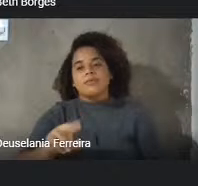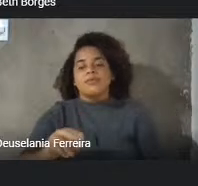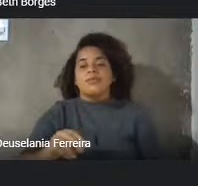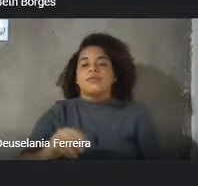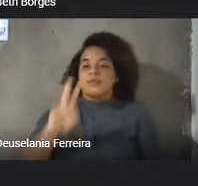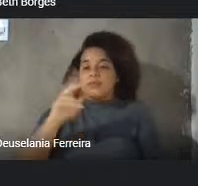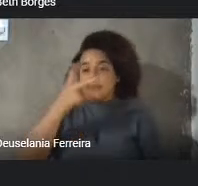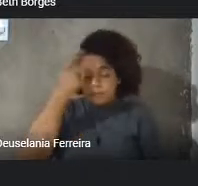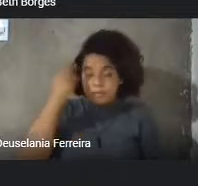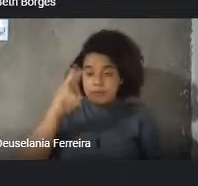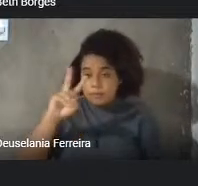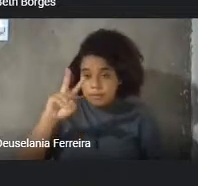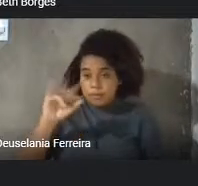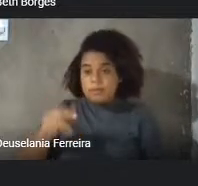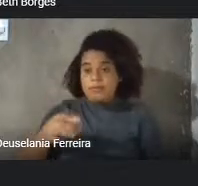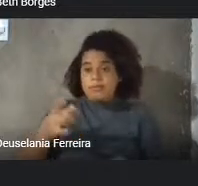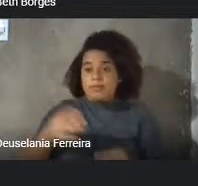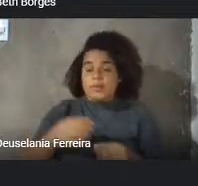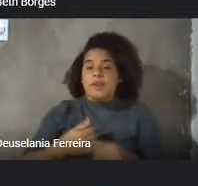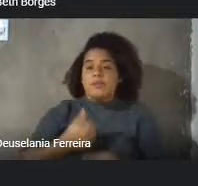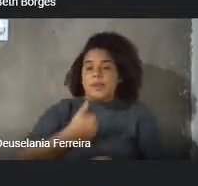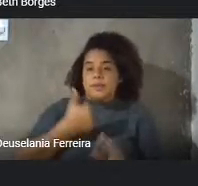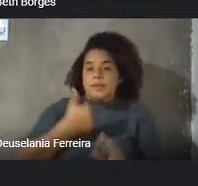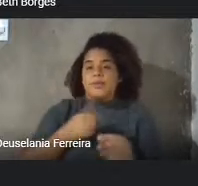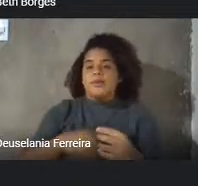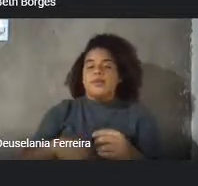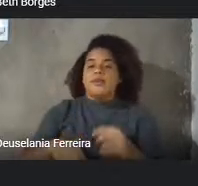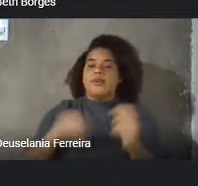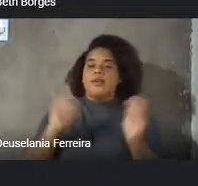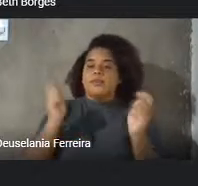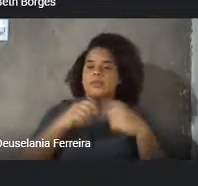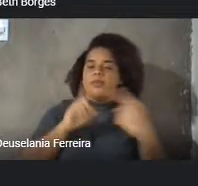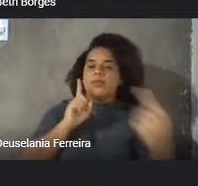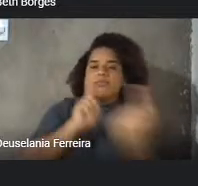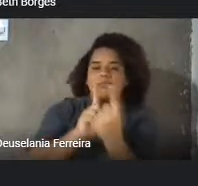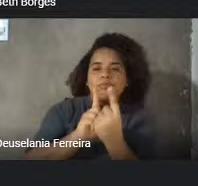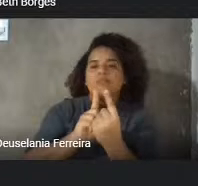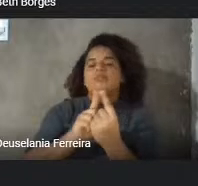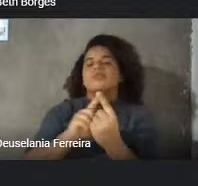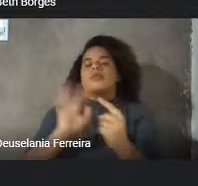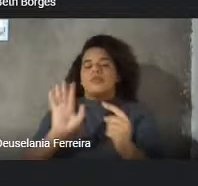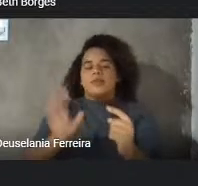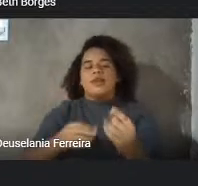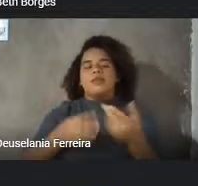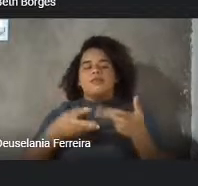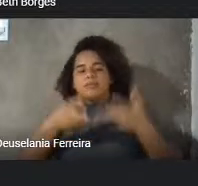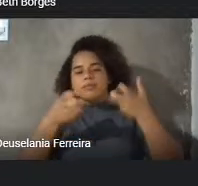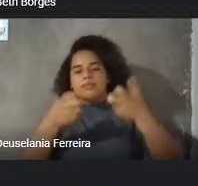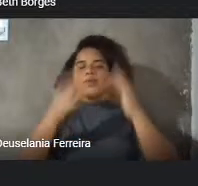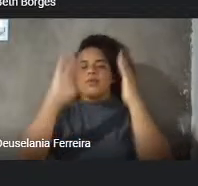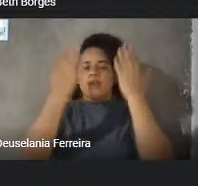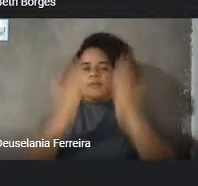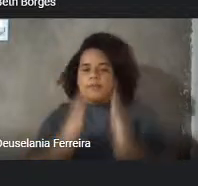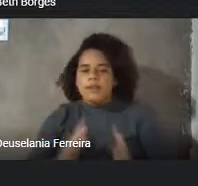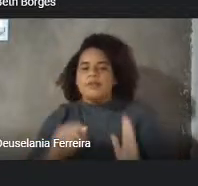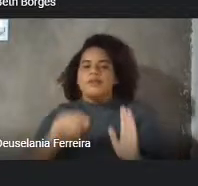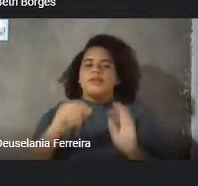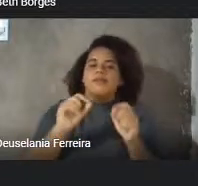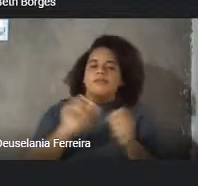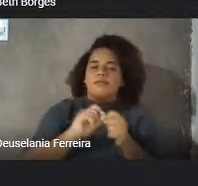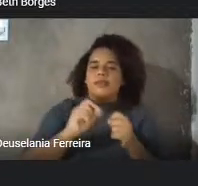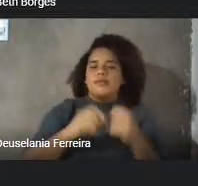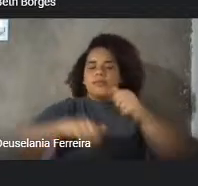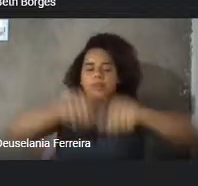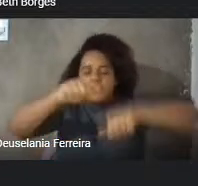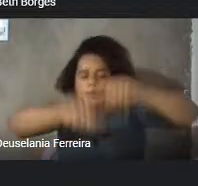consulta, coloca a pessoa, faz toda uma anamnese, já também começando a avaliar as